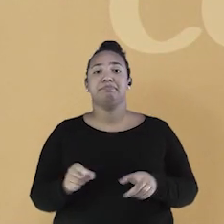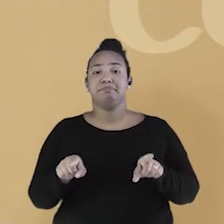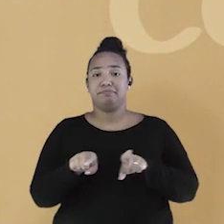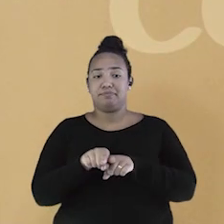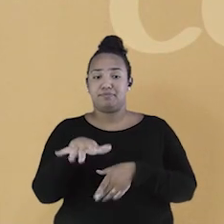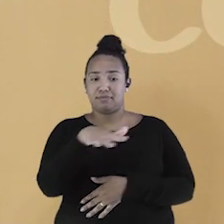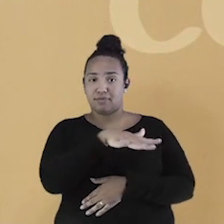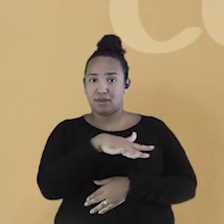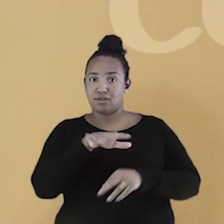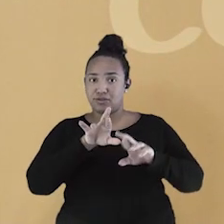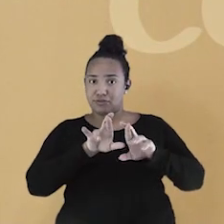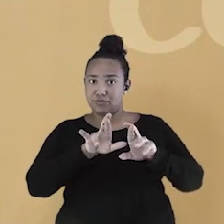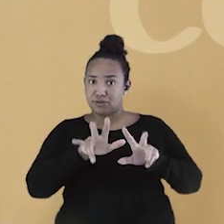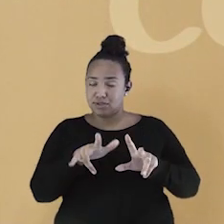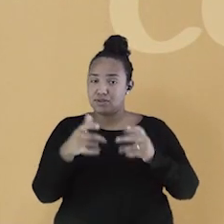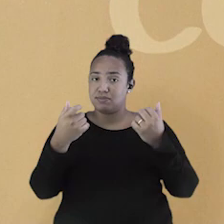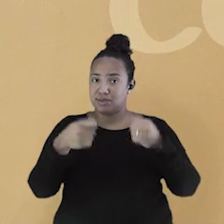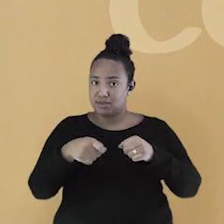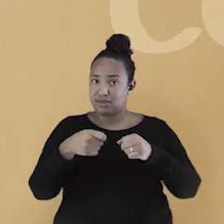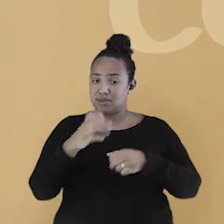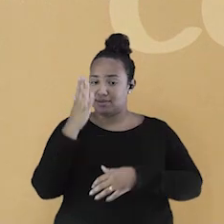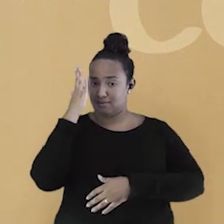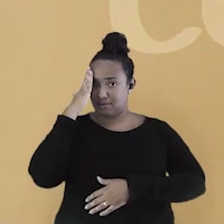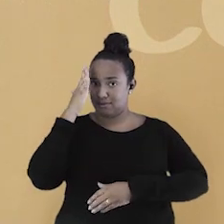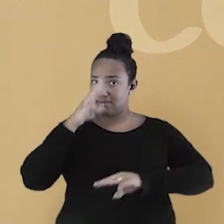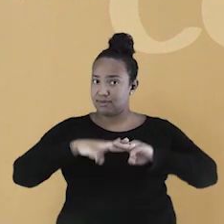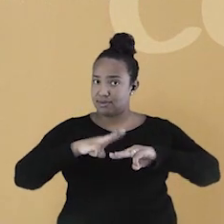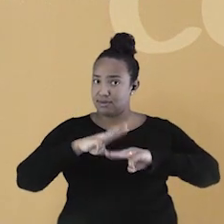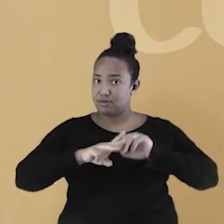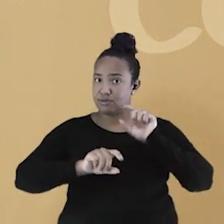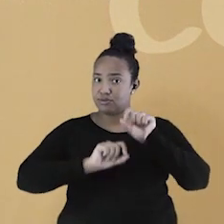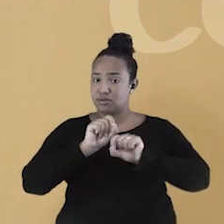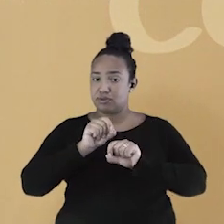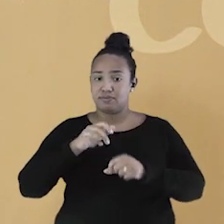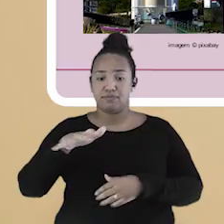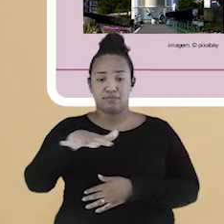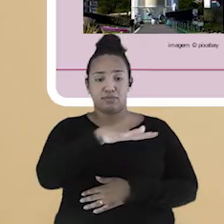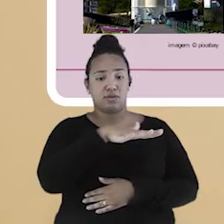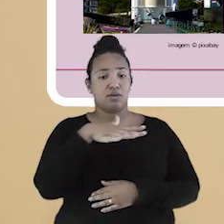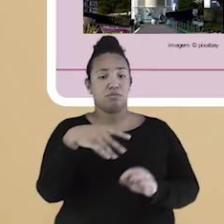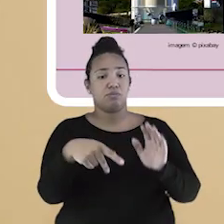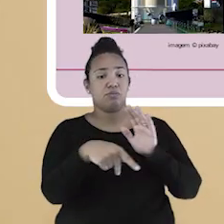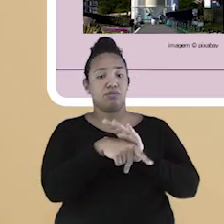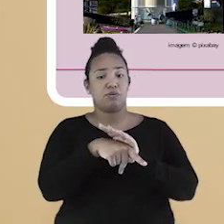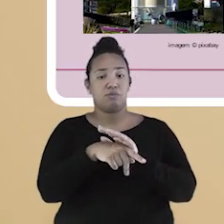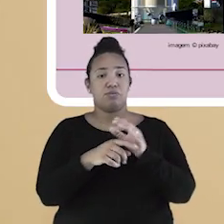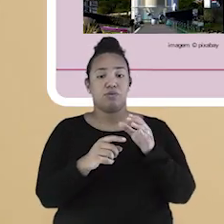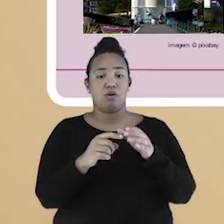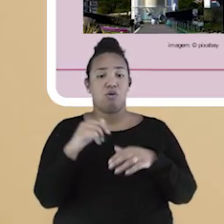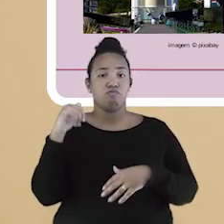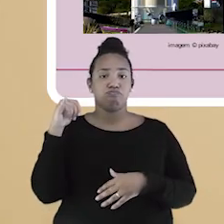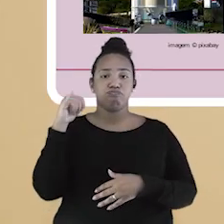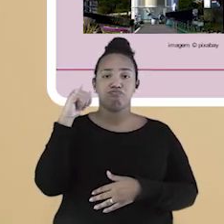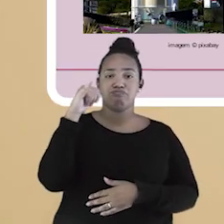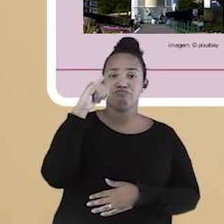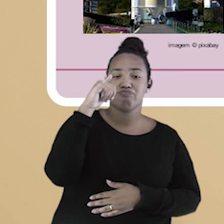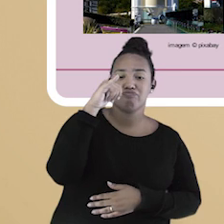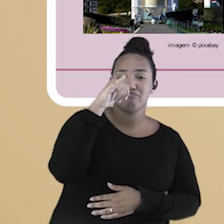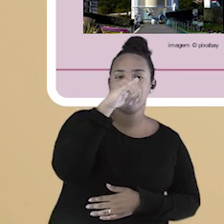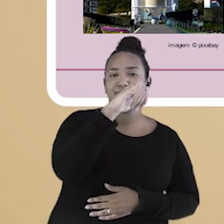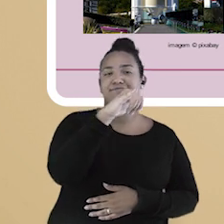também precisa do conhecimento matemático, é o setor espacial e aeronáutico. Matemáticos são responsáveis